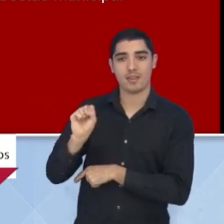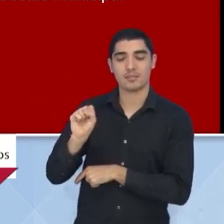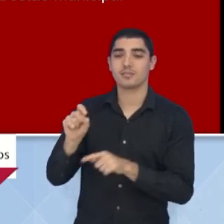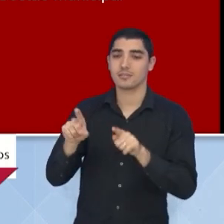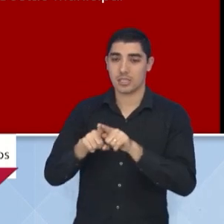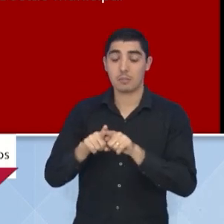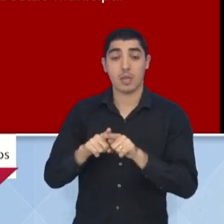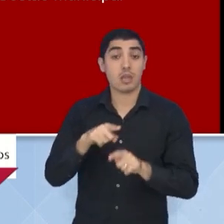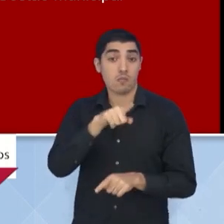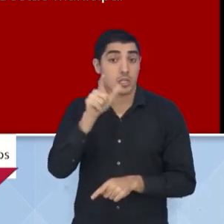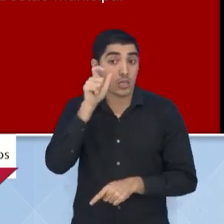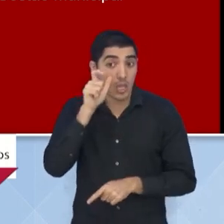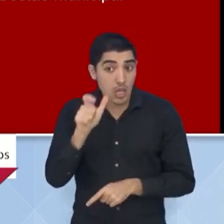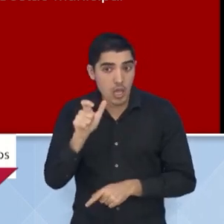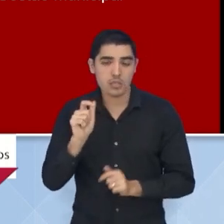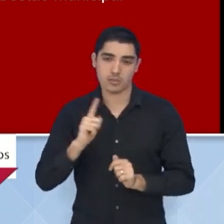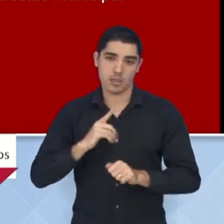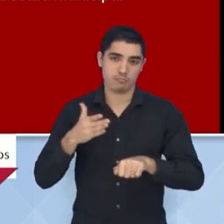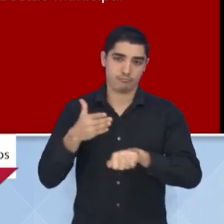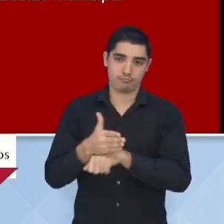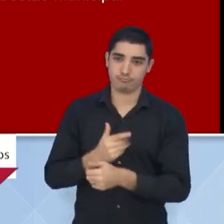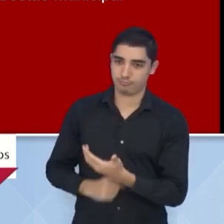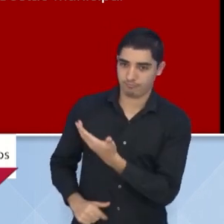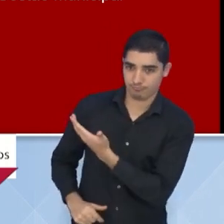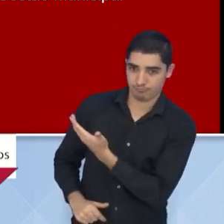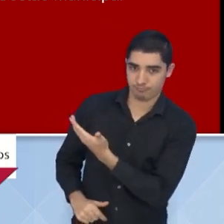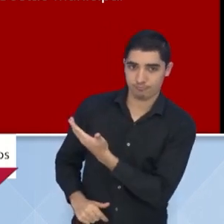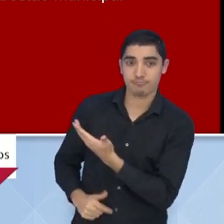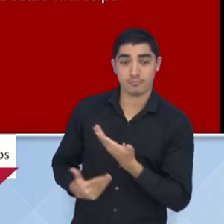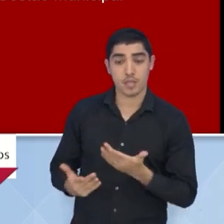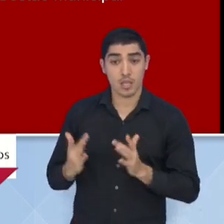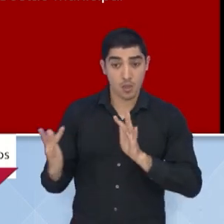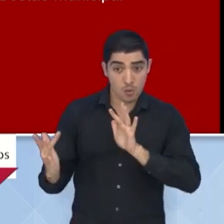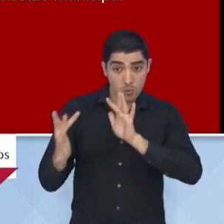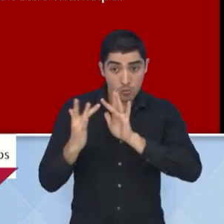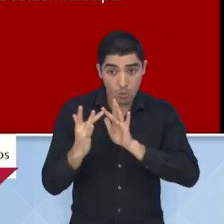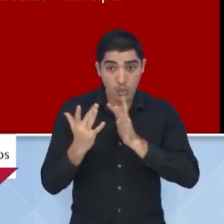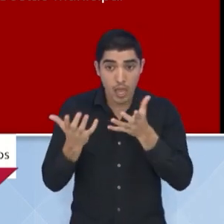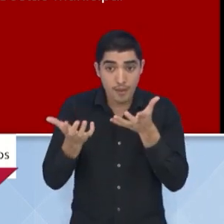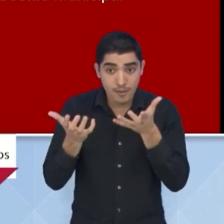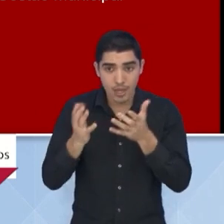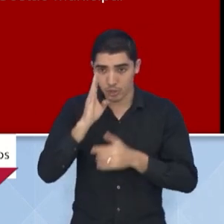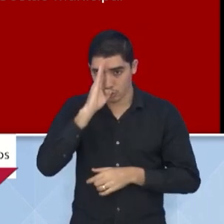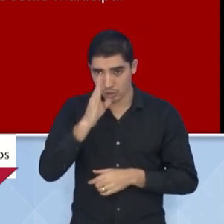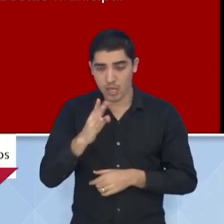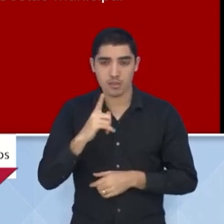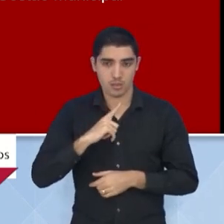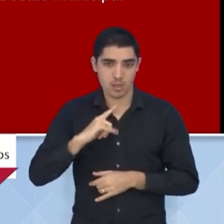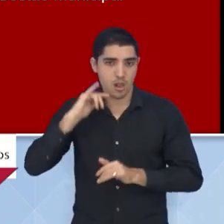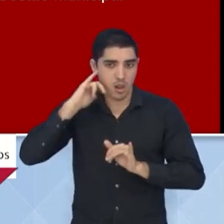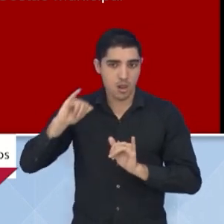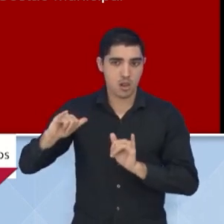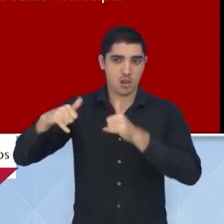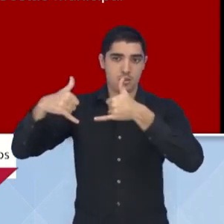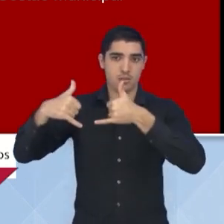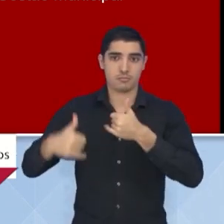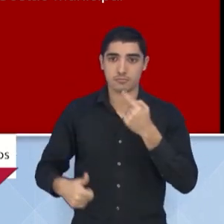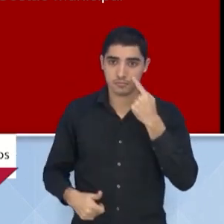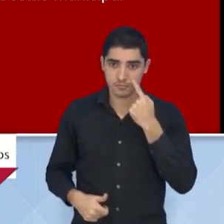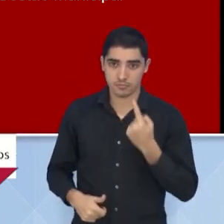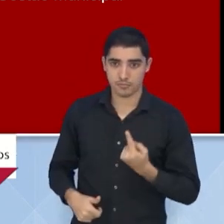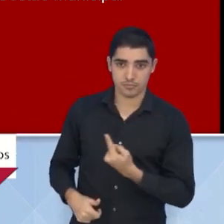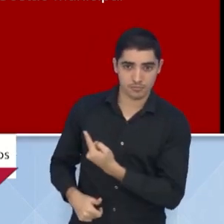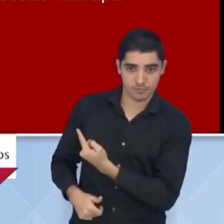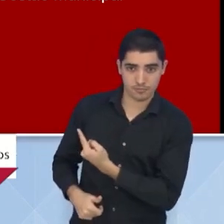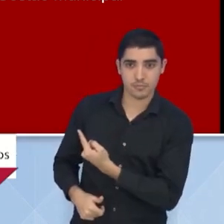interesse fica aqui os acessos para entrar em contato com a gente diretamente Não Fale Conosco seguindo